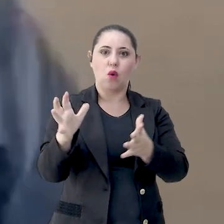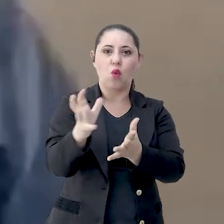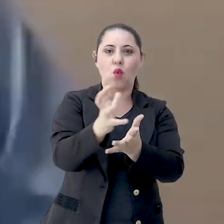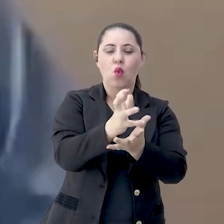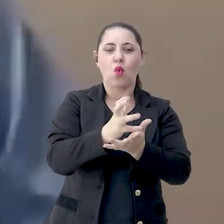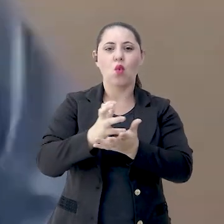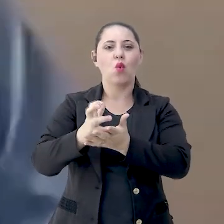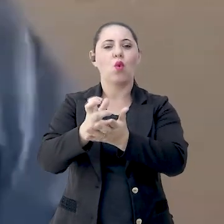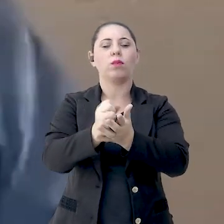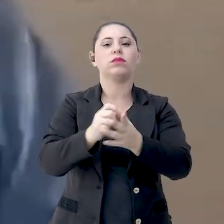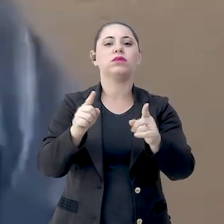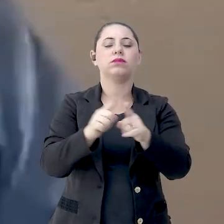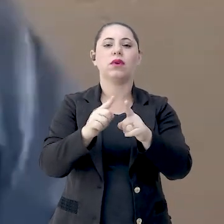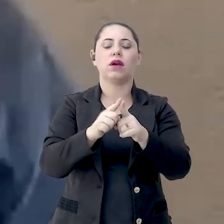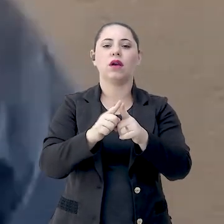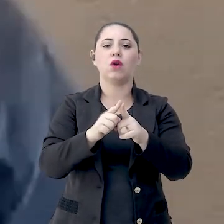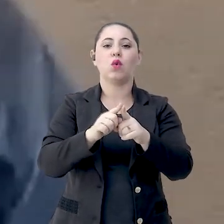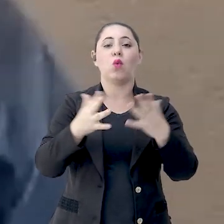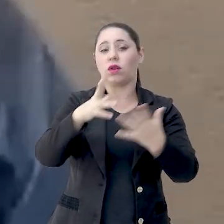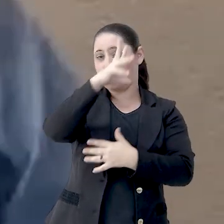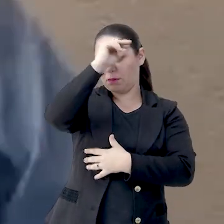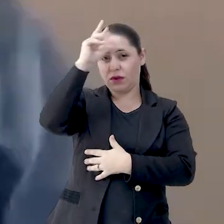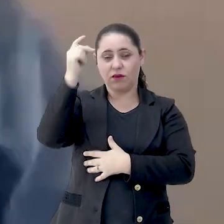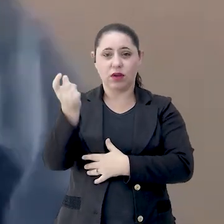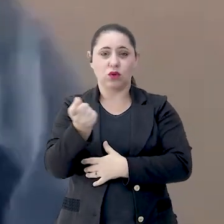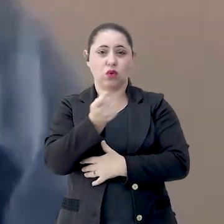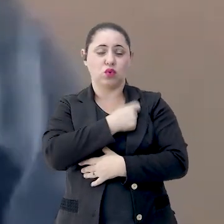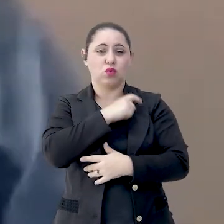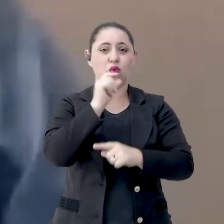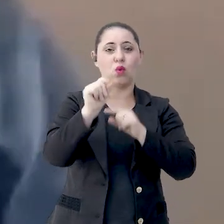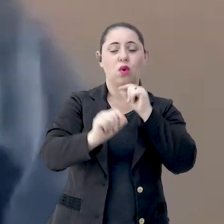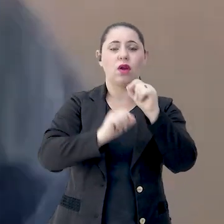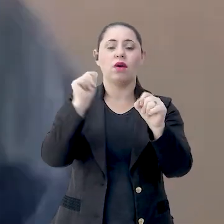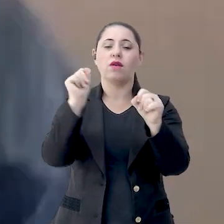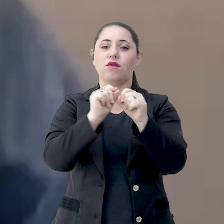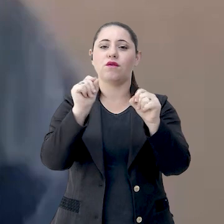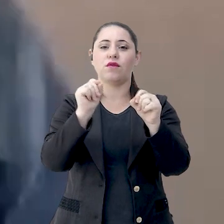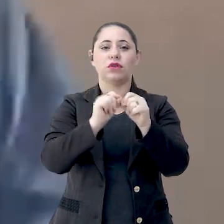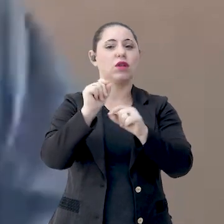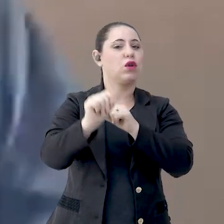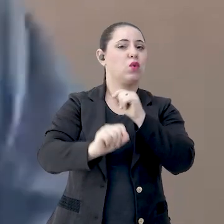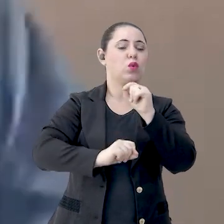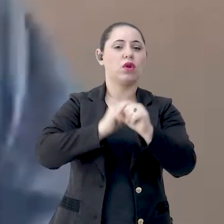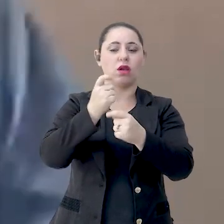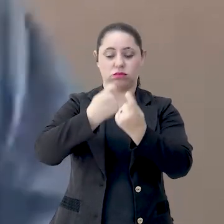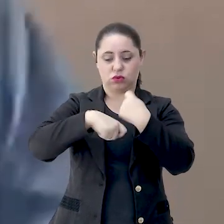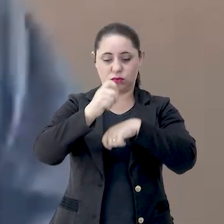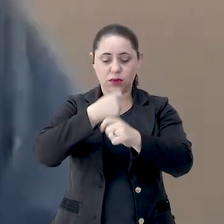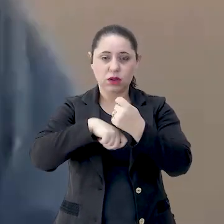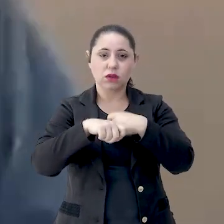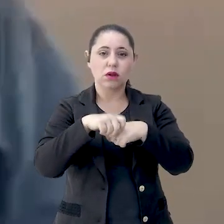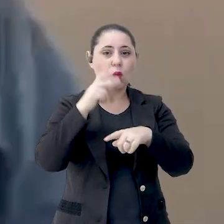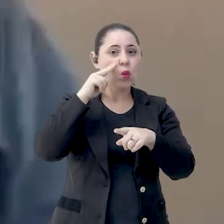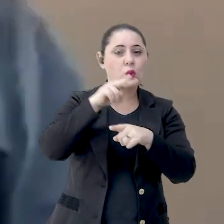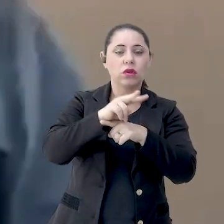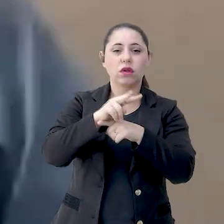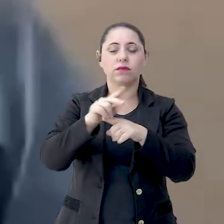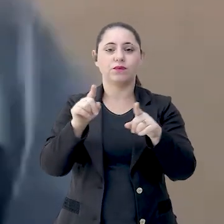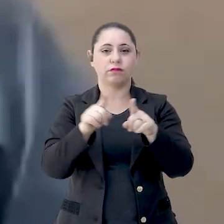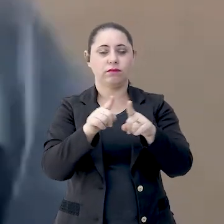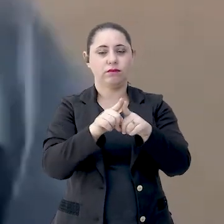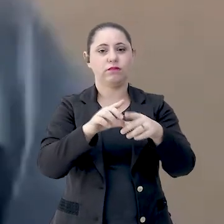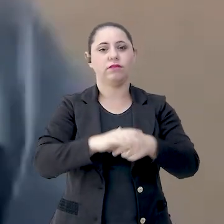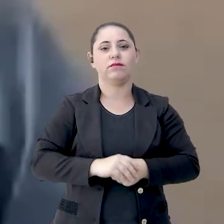Então é importante os prefeitos, assim que assumirem, fazer o enxugamento daquilo que for possível dentro da máquina administrativa. É